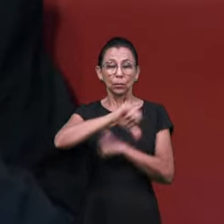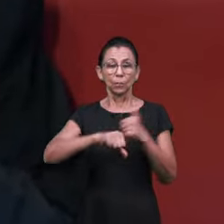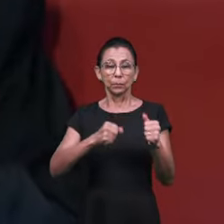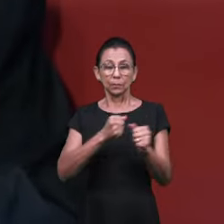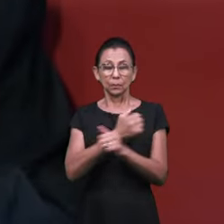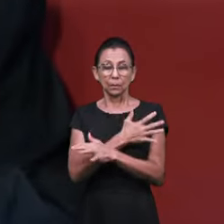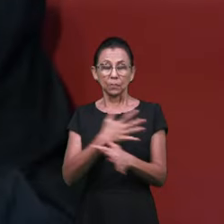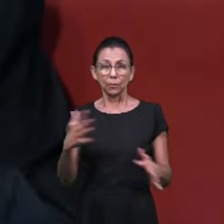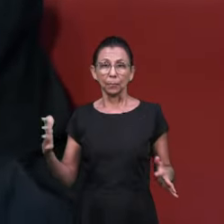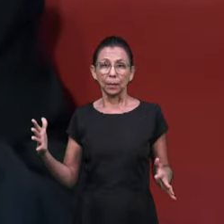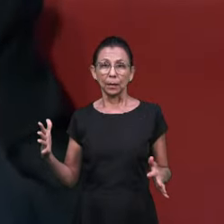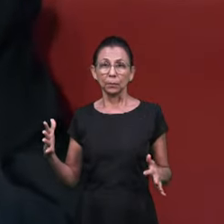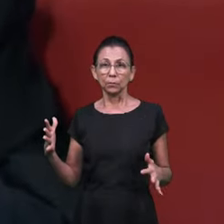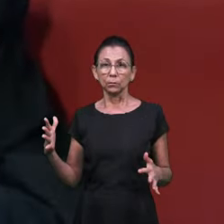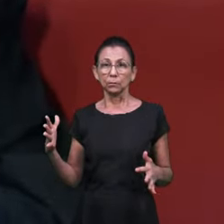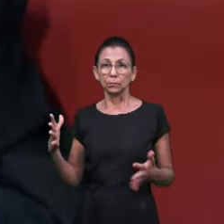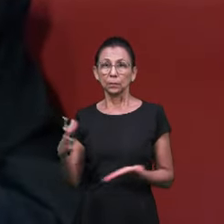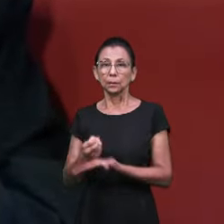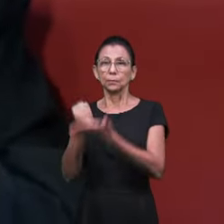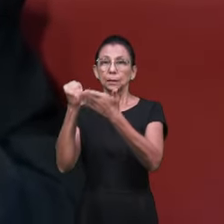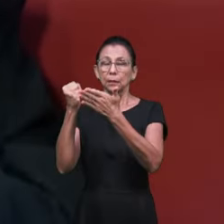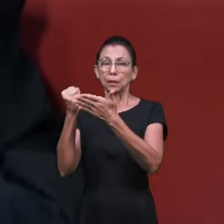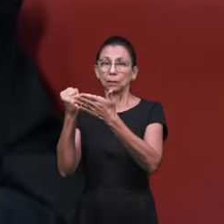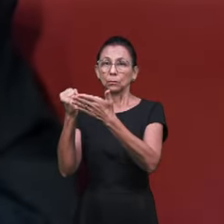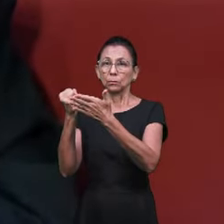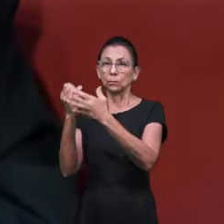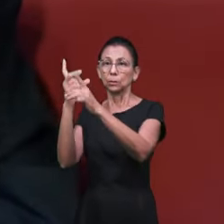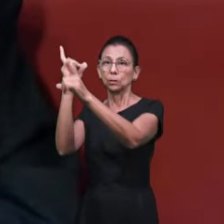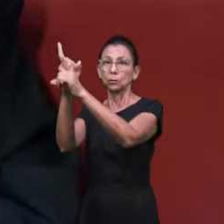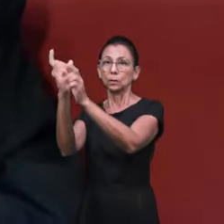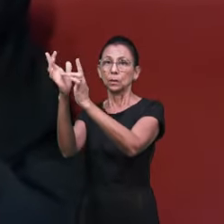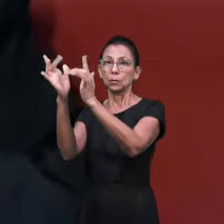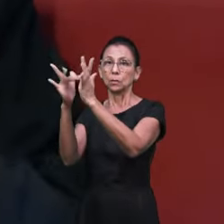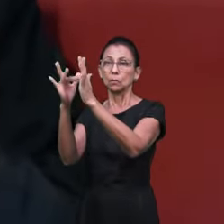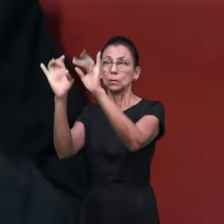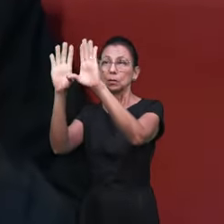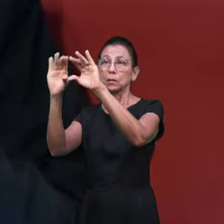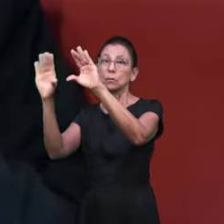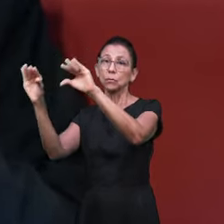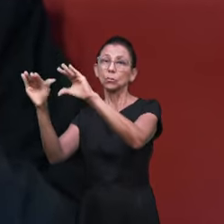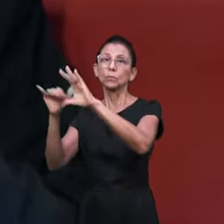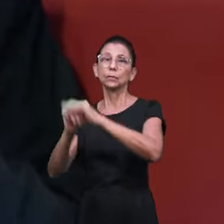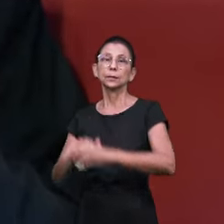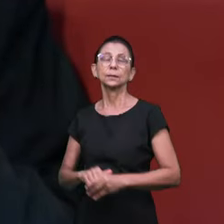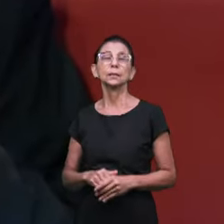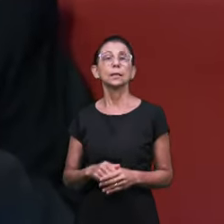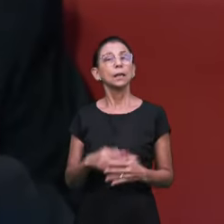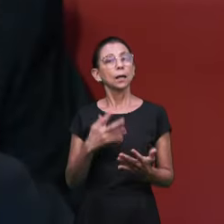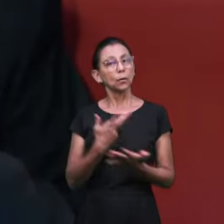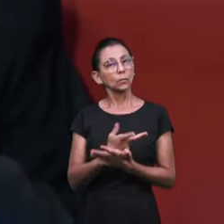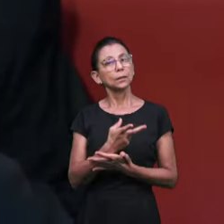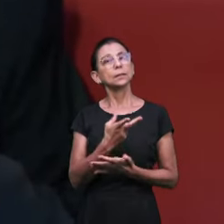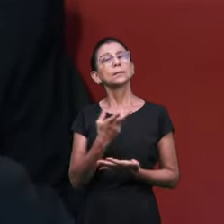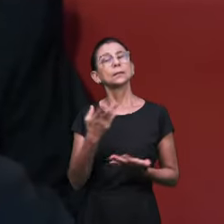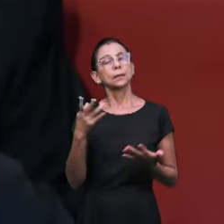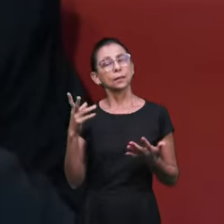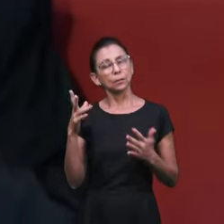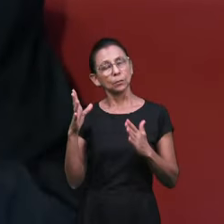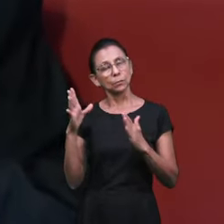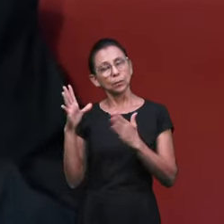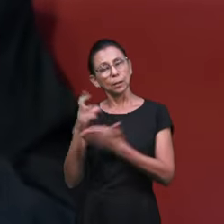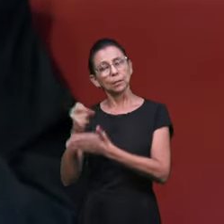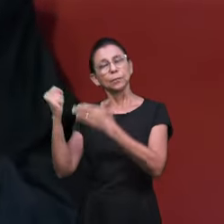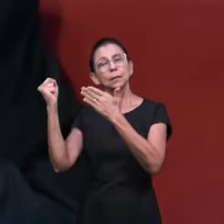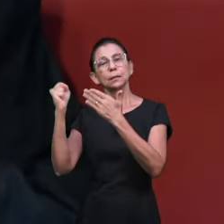a eternidade iniciará para nós a partir desse momento. Este será o arrebatamento que está explicado em